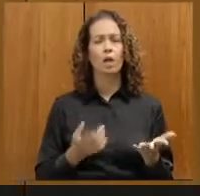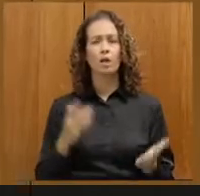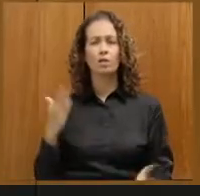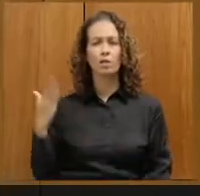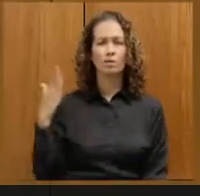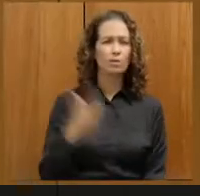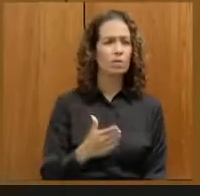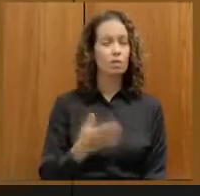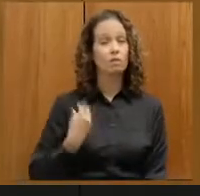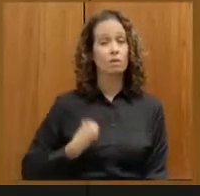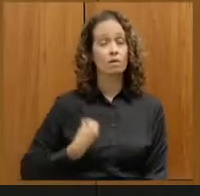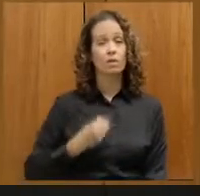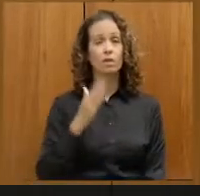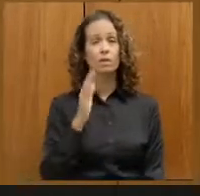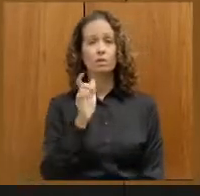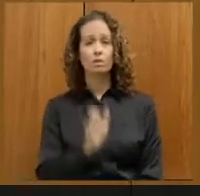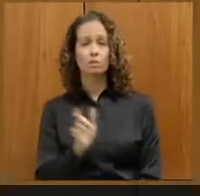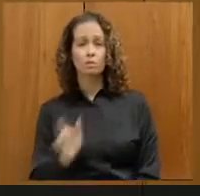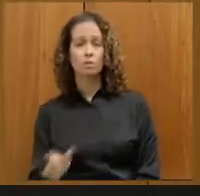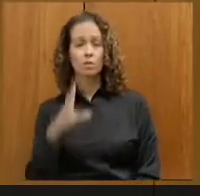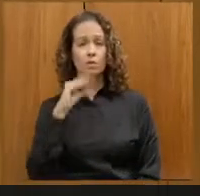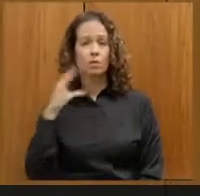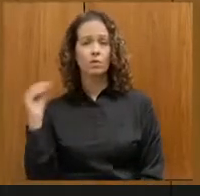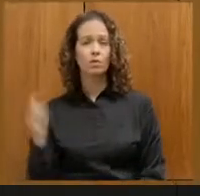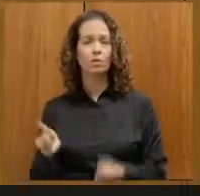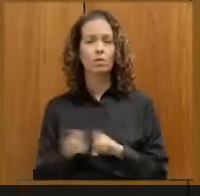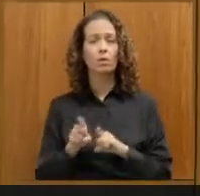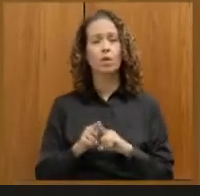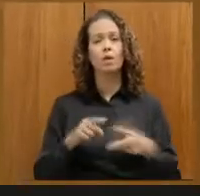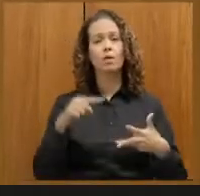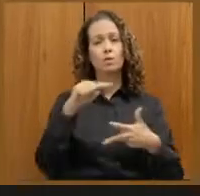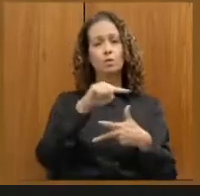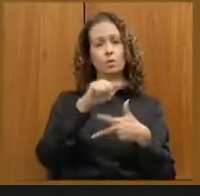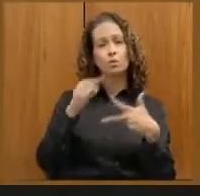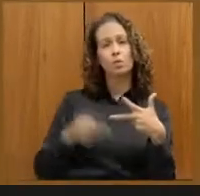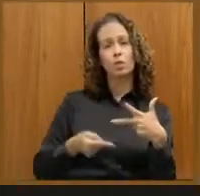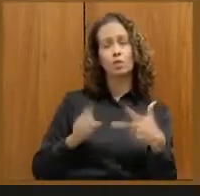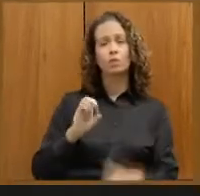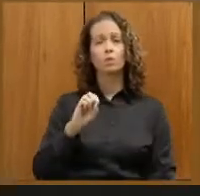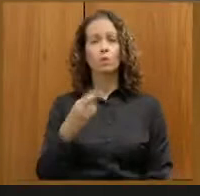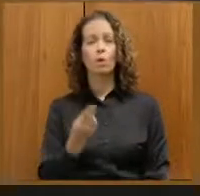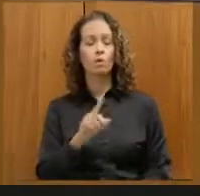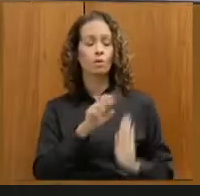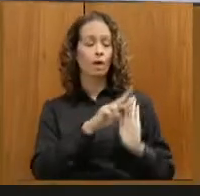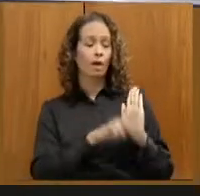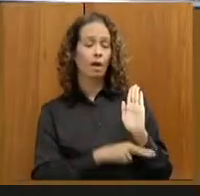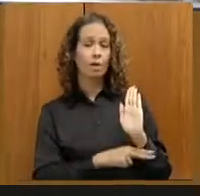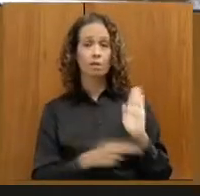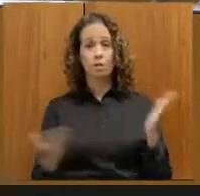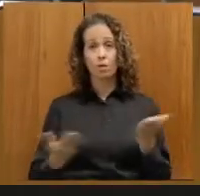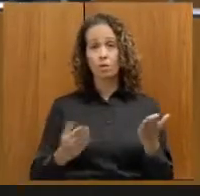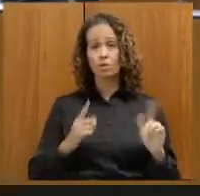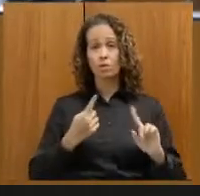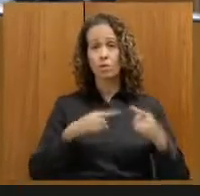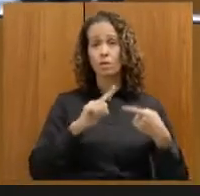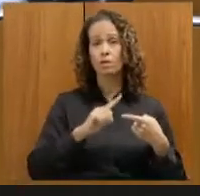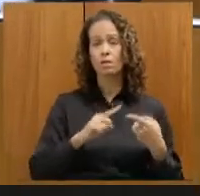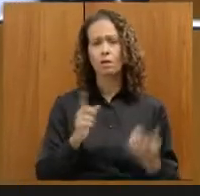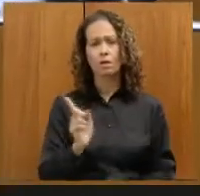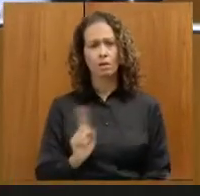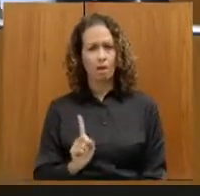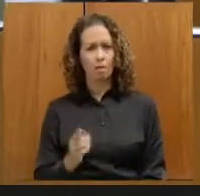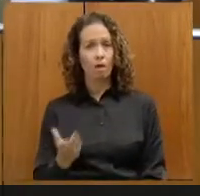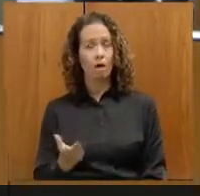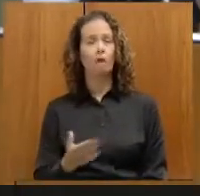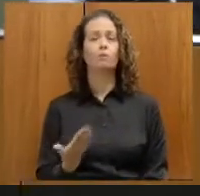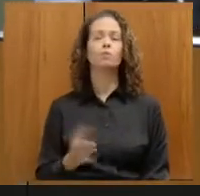tanto na vida do Servidor tanto na vida dos poderes tanto na mudança das regras atuais ou seja isso só vai acontecer com a proposta